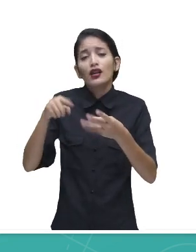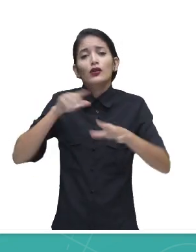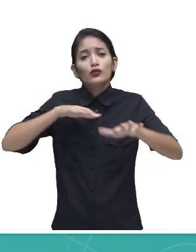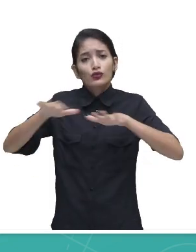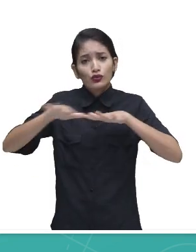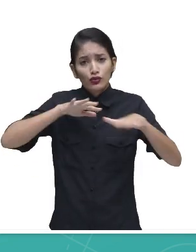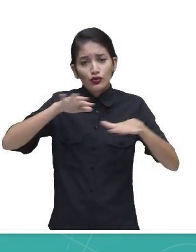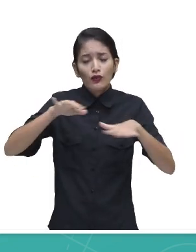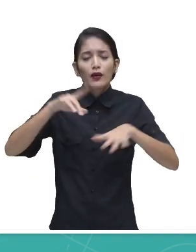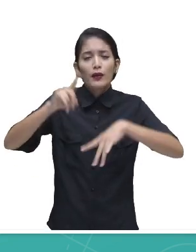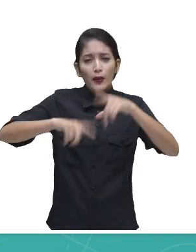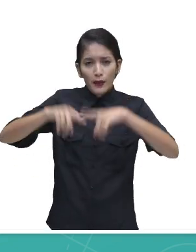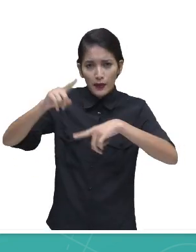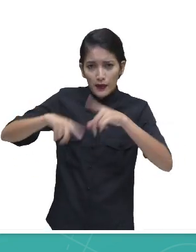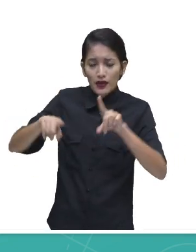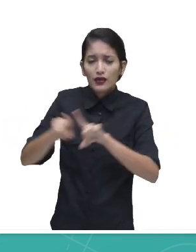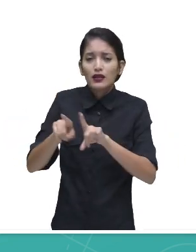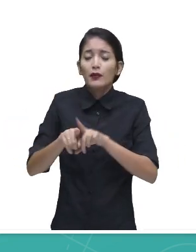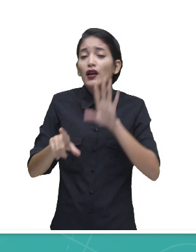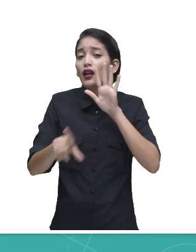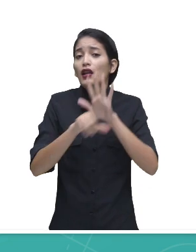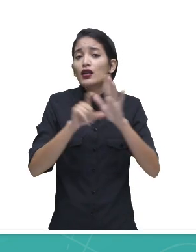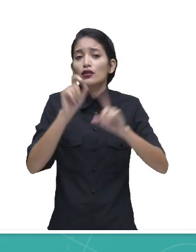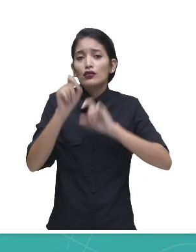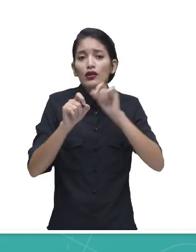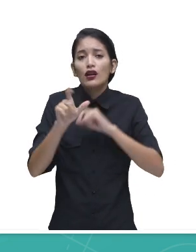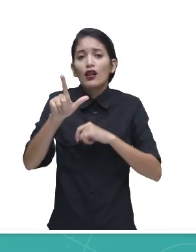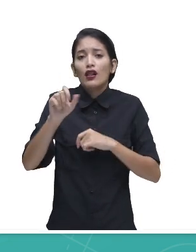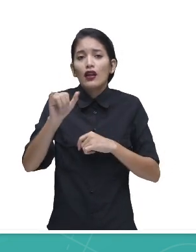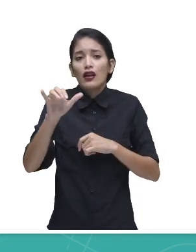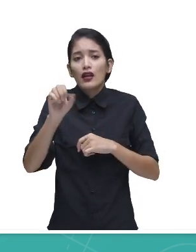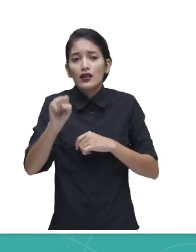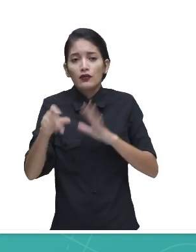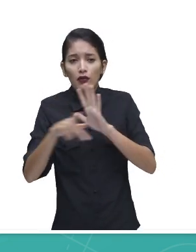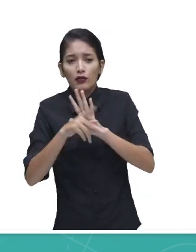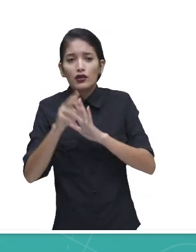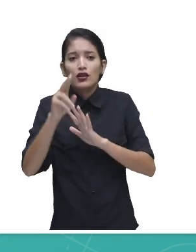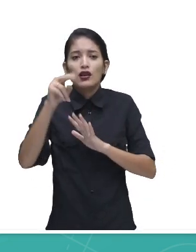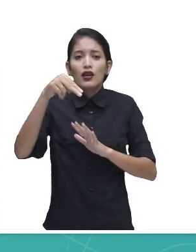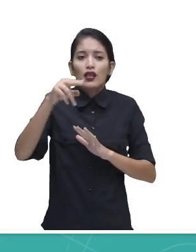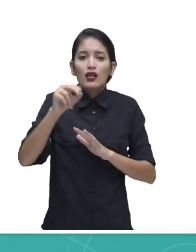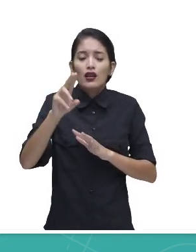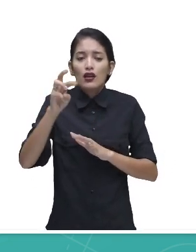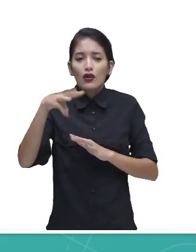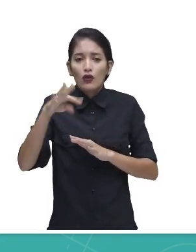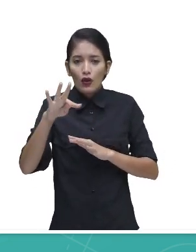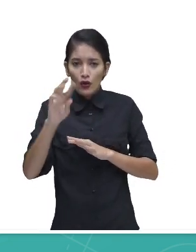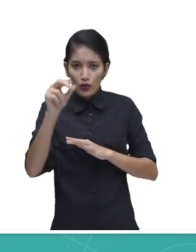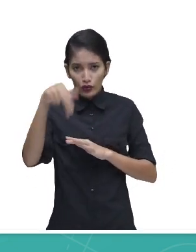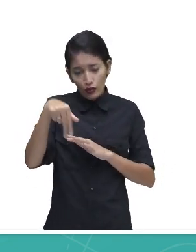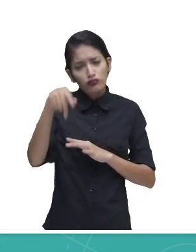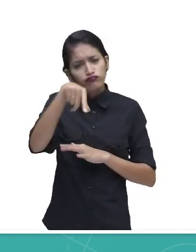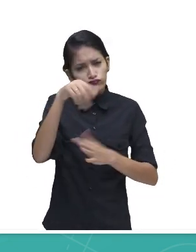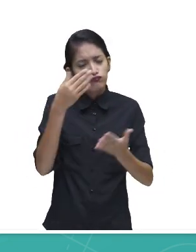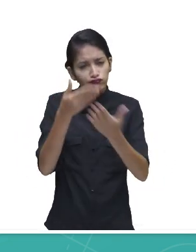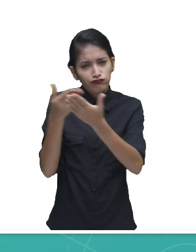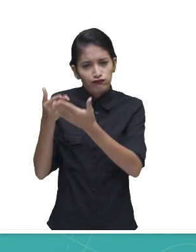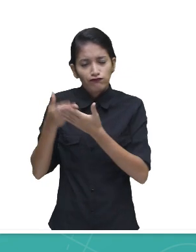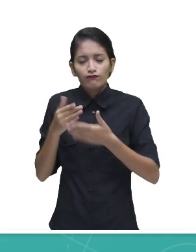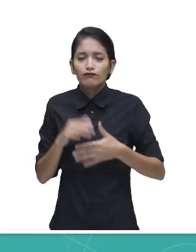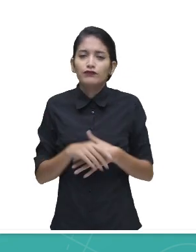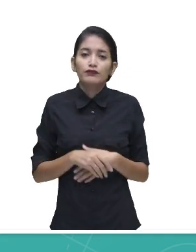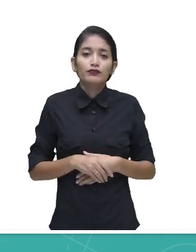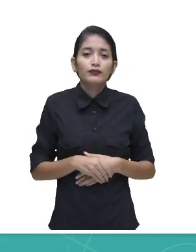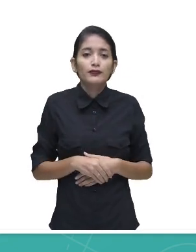os objetos e essas leis são chamadas de leis de Newton. Vocês vão estudar bem isso. Nós